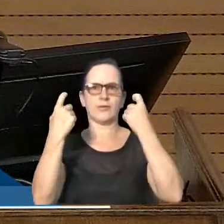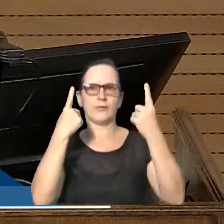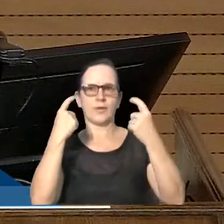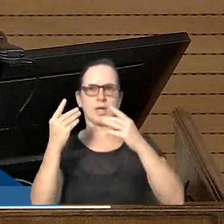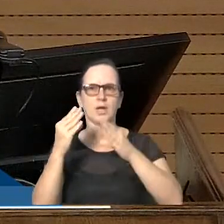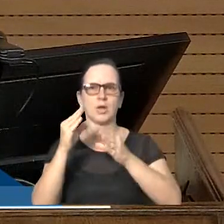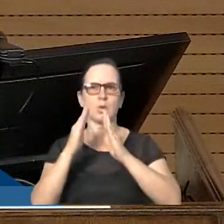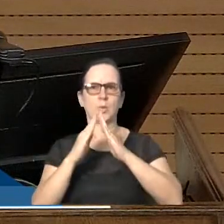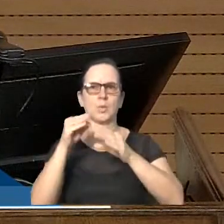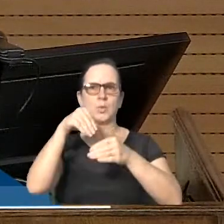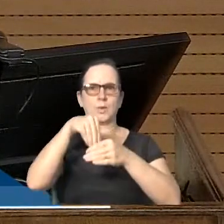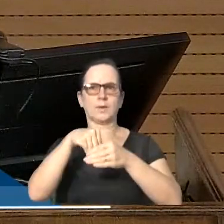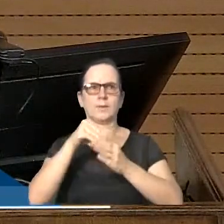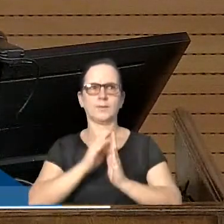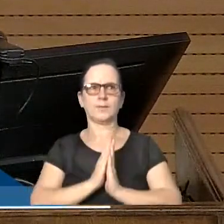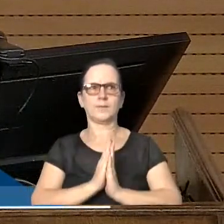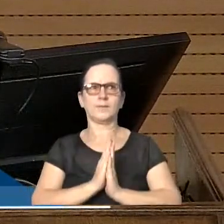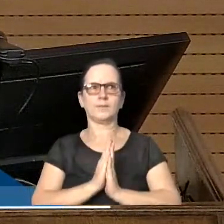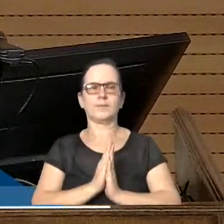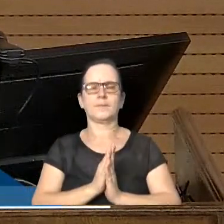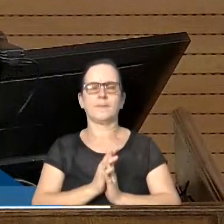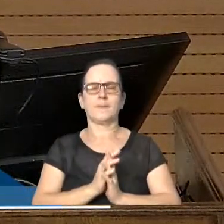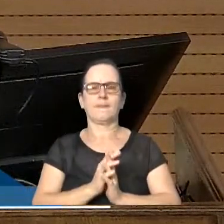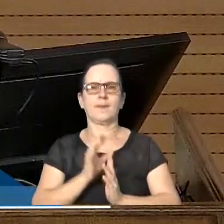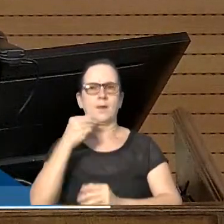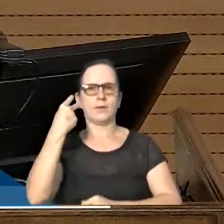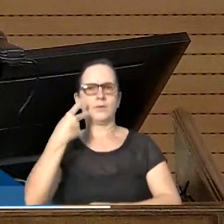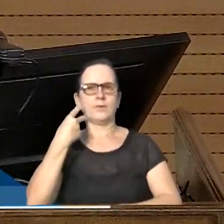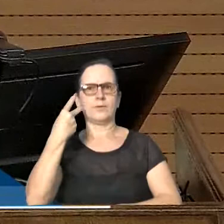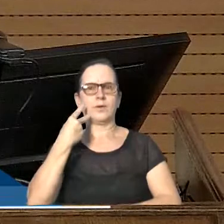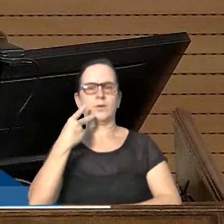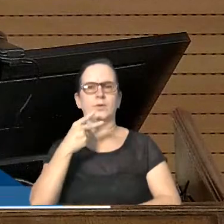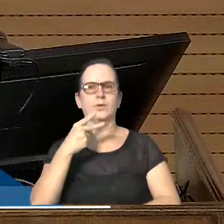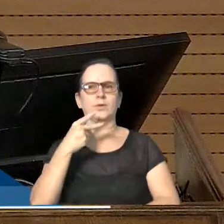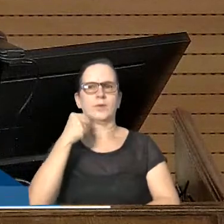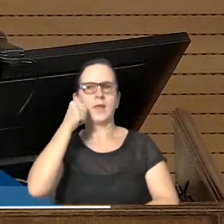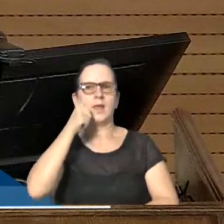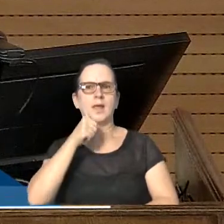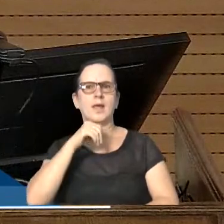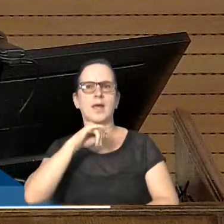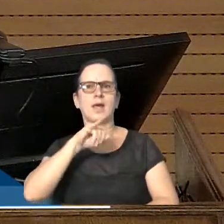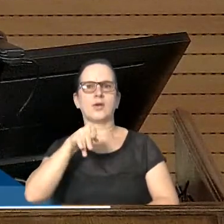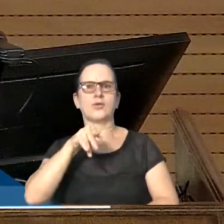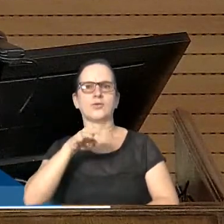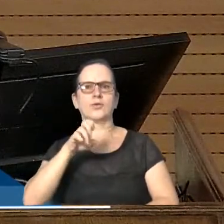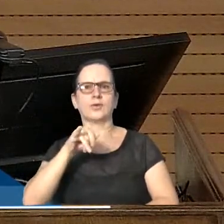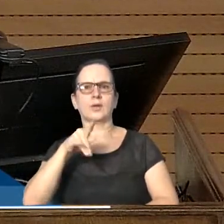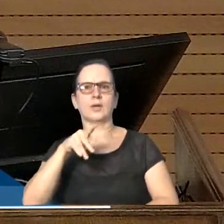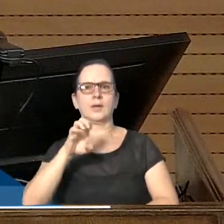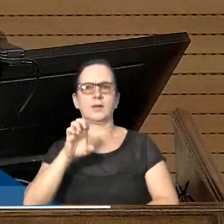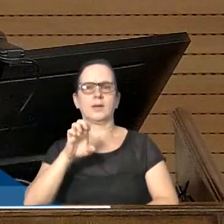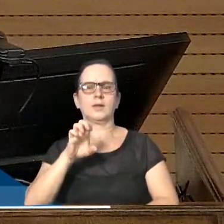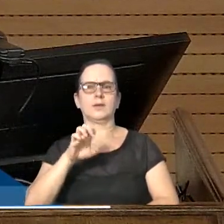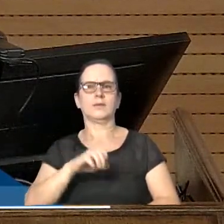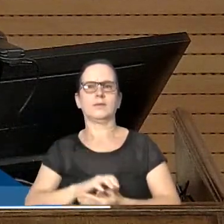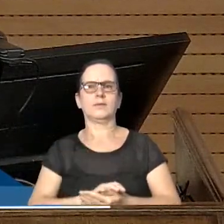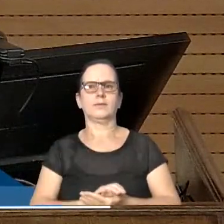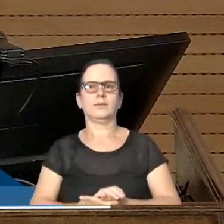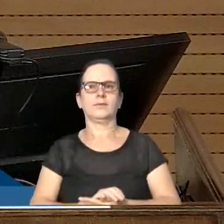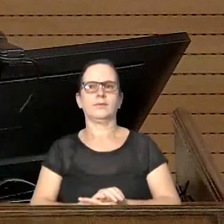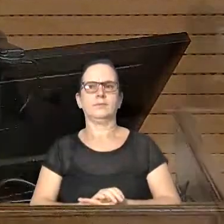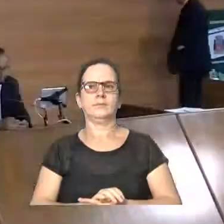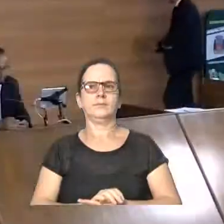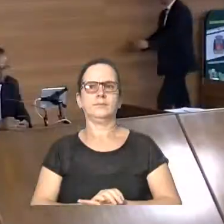doméstica e da outras providências. De autoria do nobre vereador, da nobre vereadora Maria Jaqueline da Silva, a Jaque Barbosa.